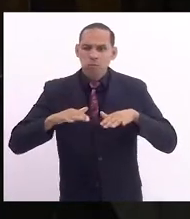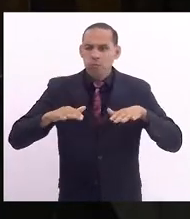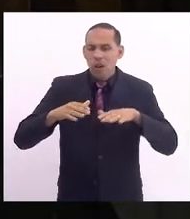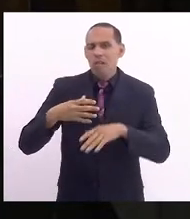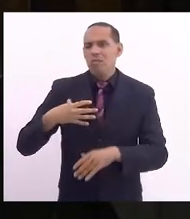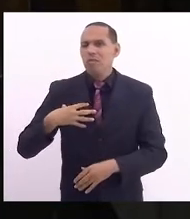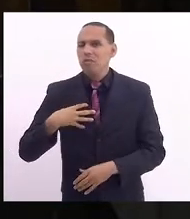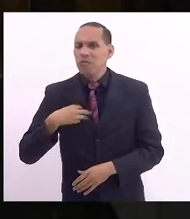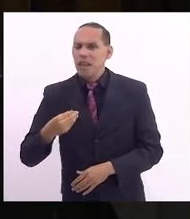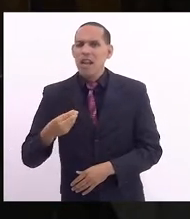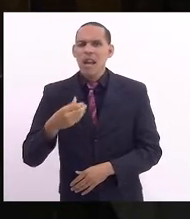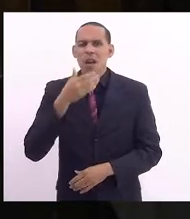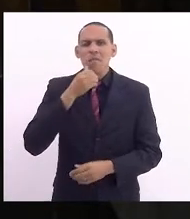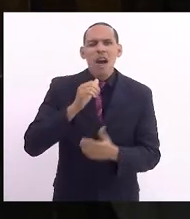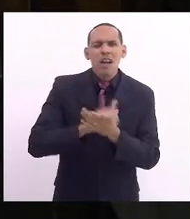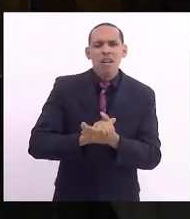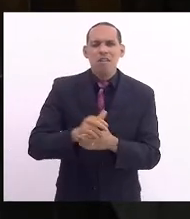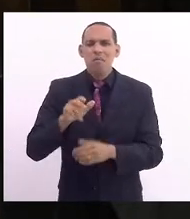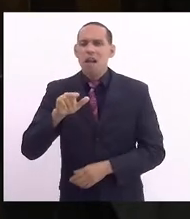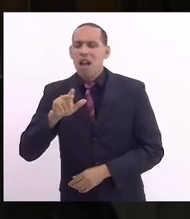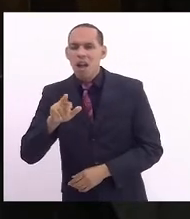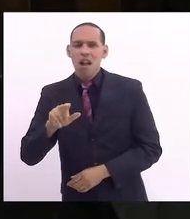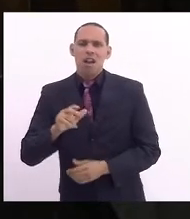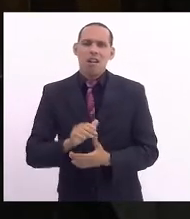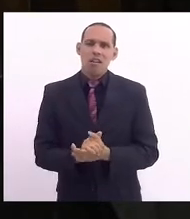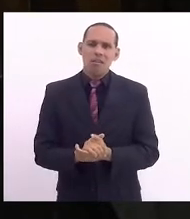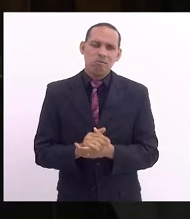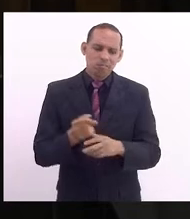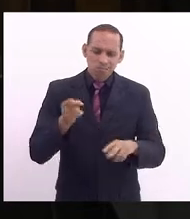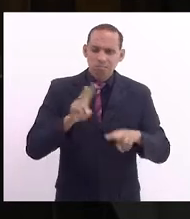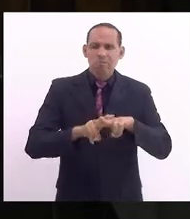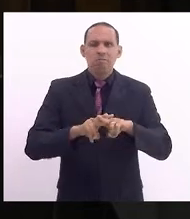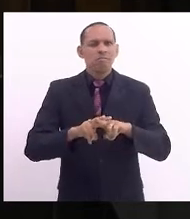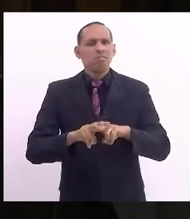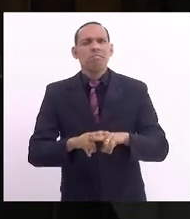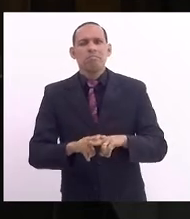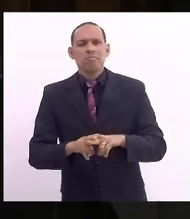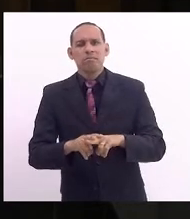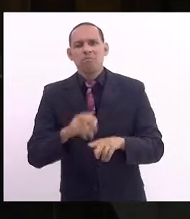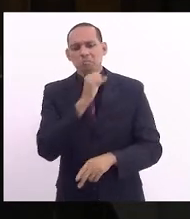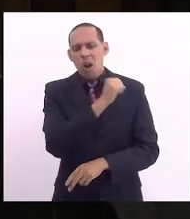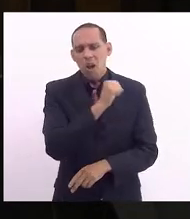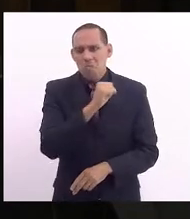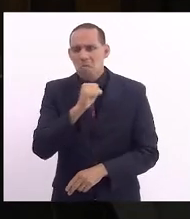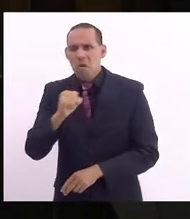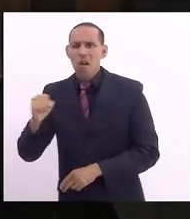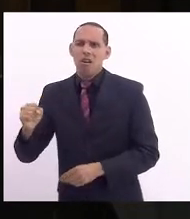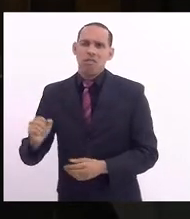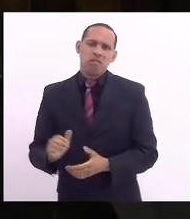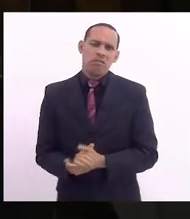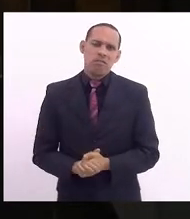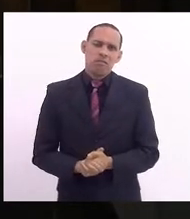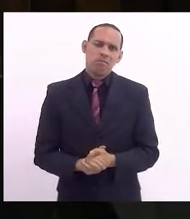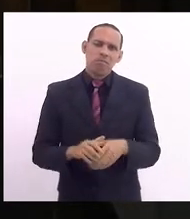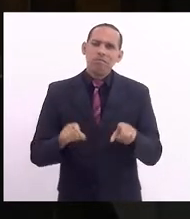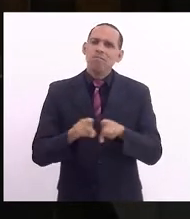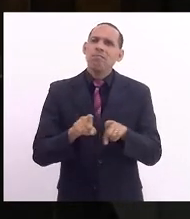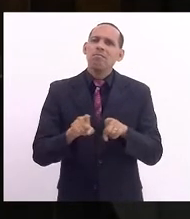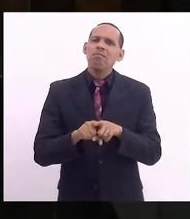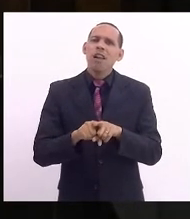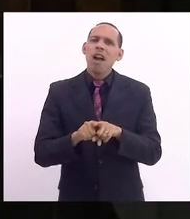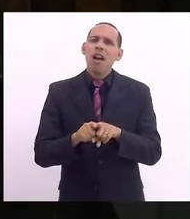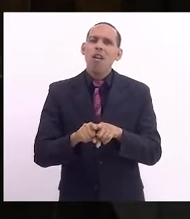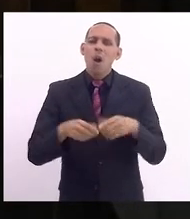seus filhos, maridos, irmãos encarcerados, executados e